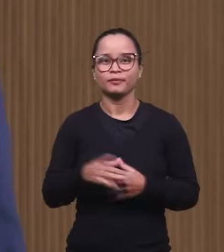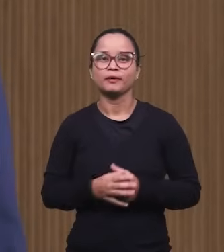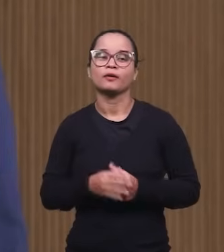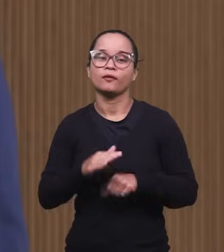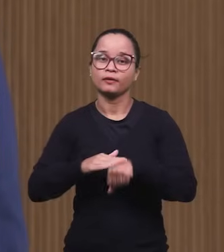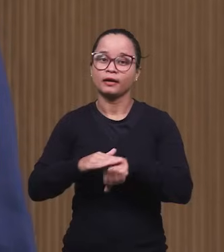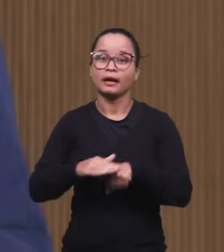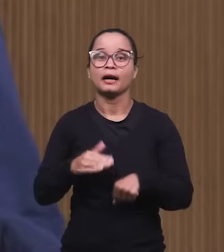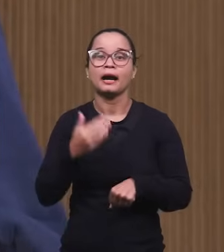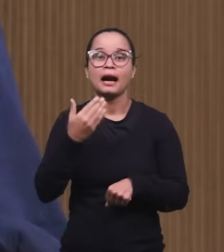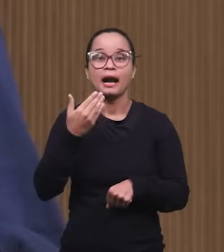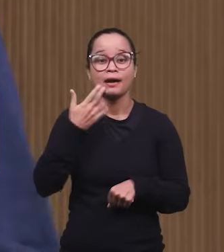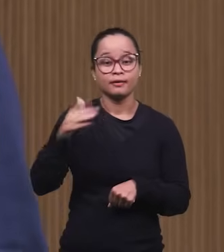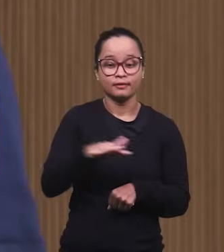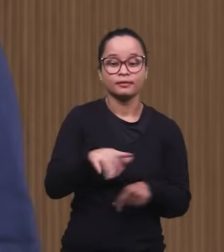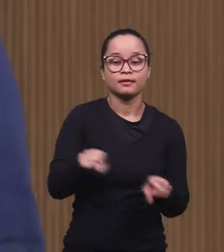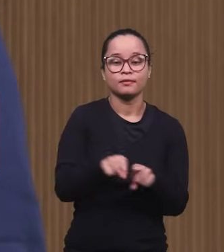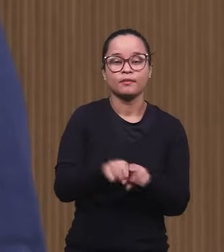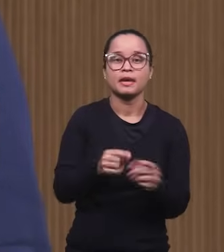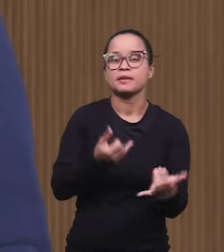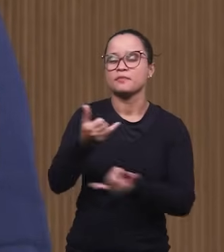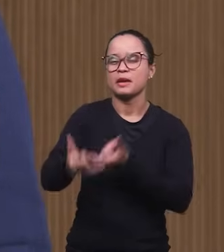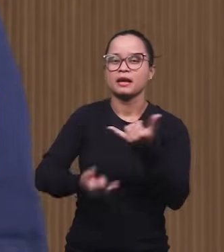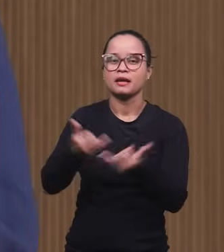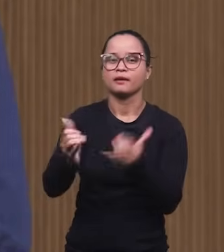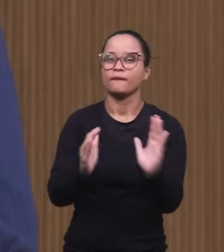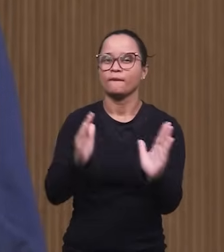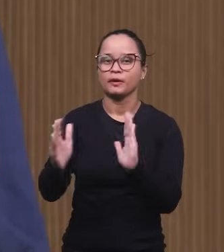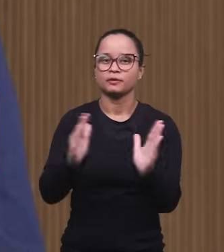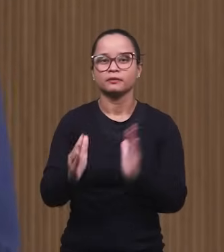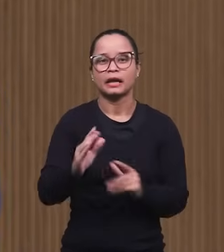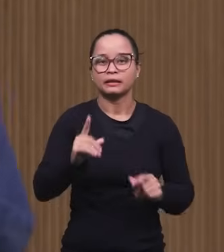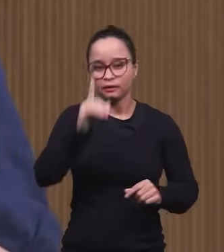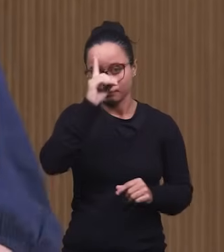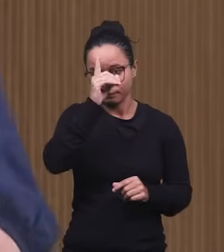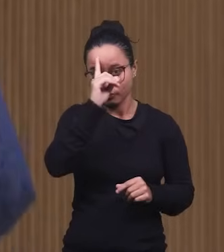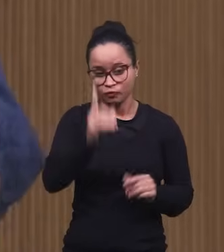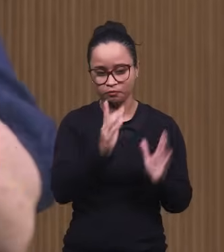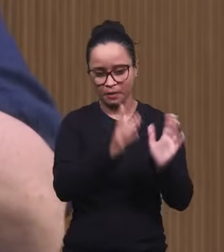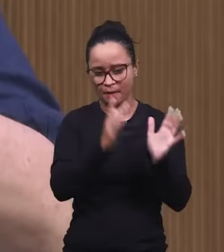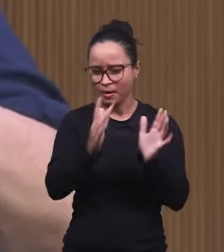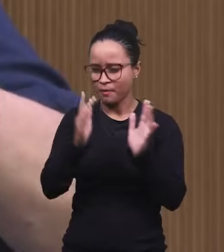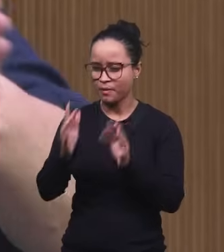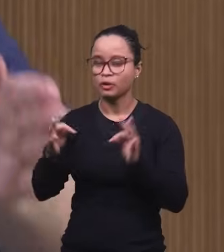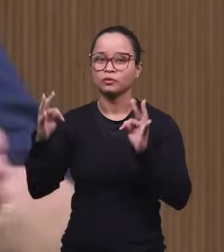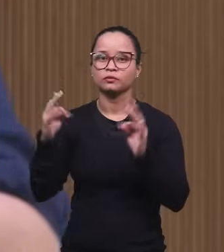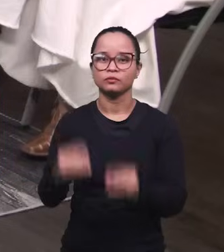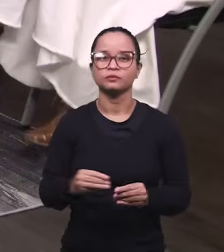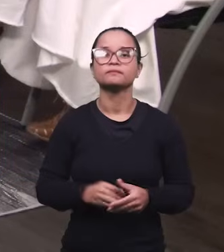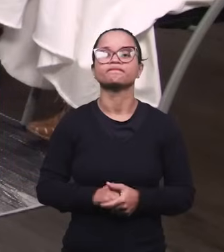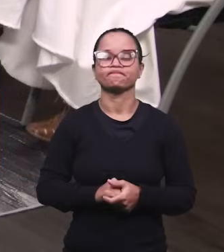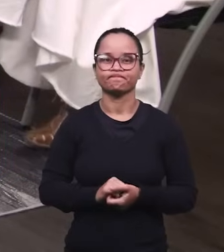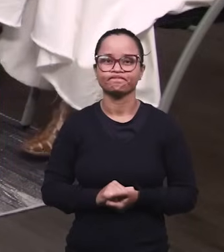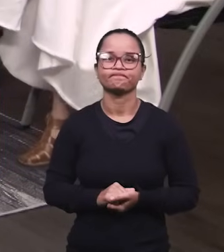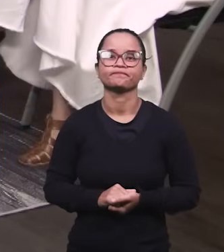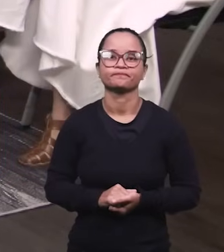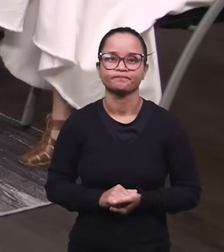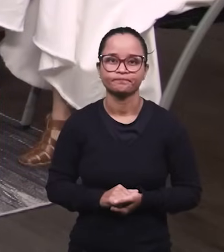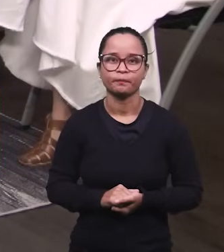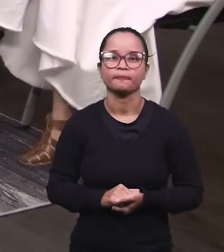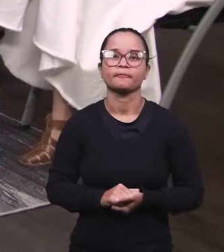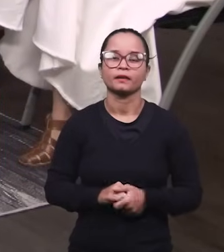que brincar, ela tem que ter o tempo dela. Então, tem que ter a rotina para tudo, né? A gente divide o tempozinho. Brincar não é ficar no eletrônico,